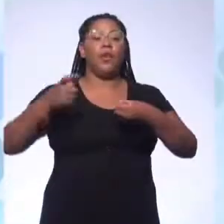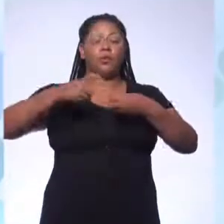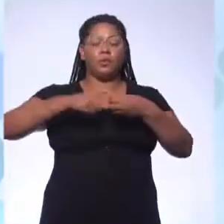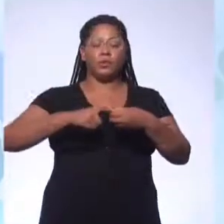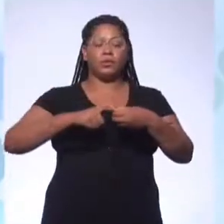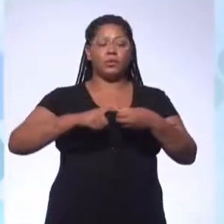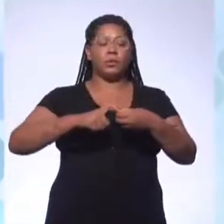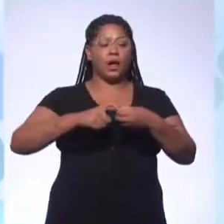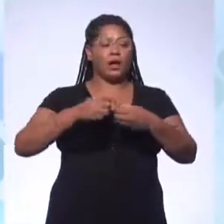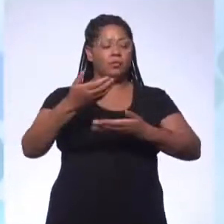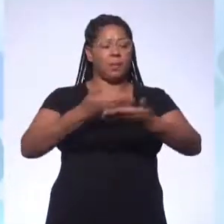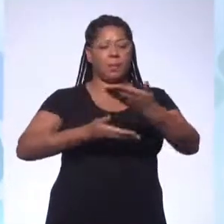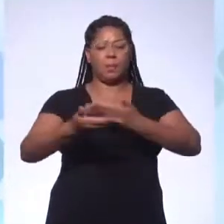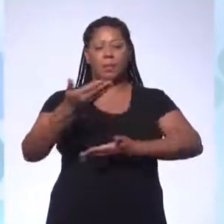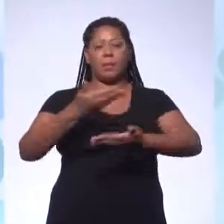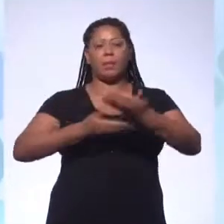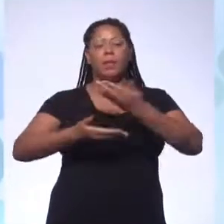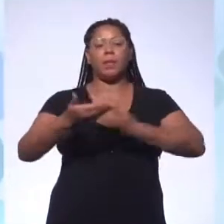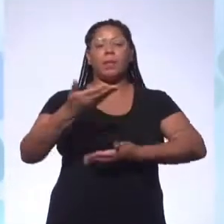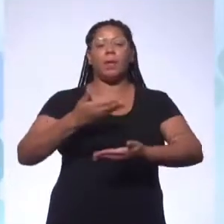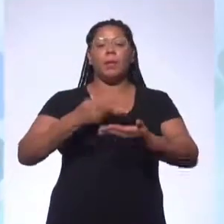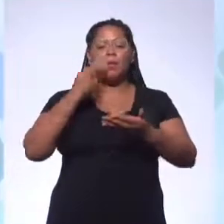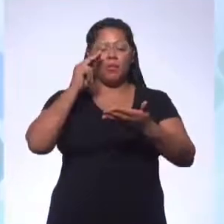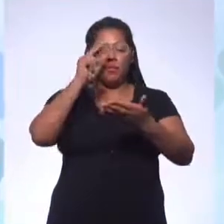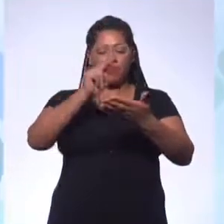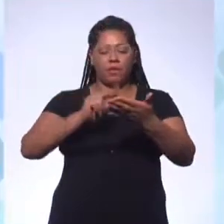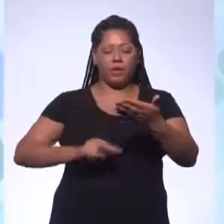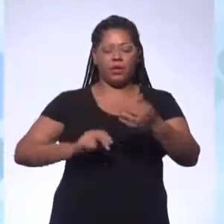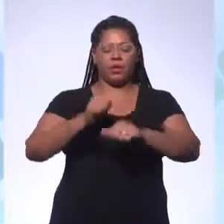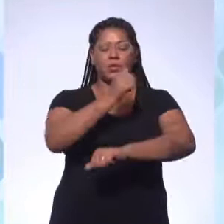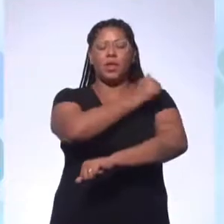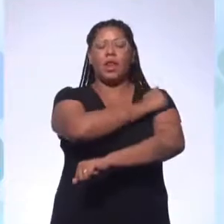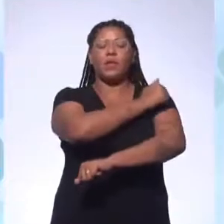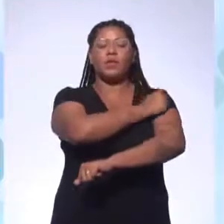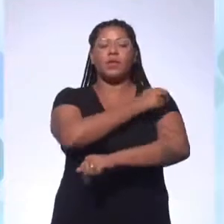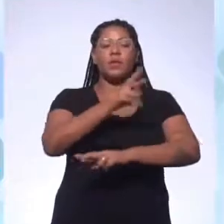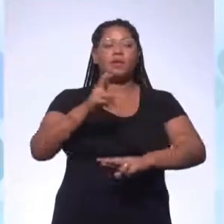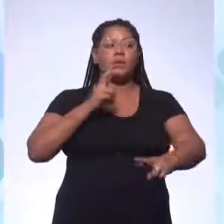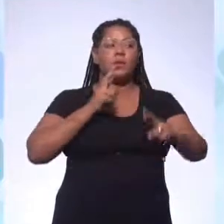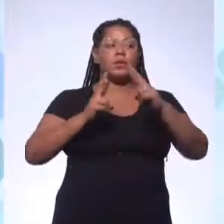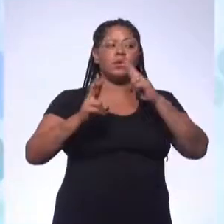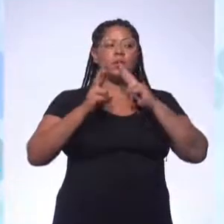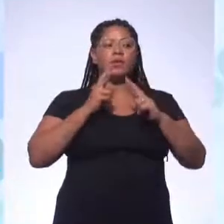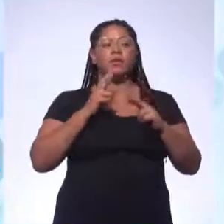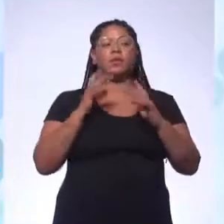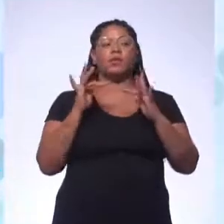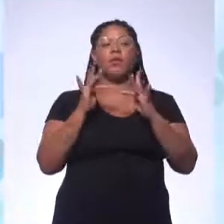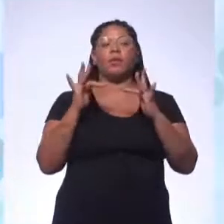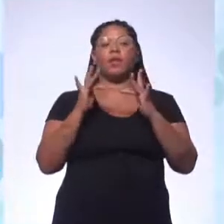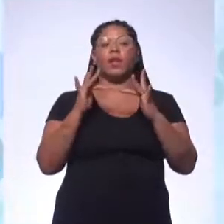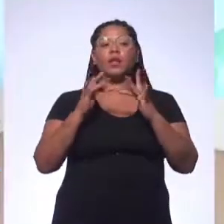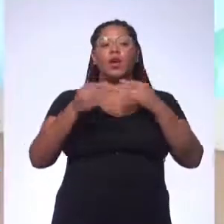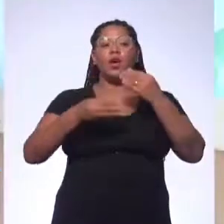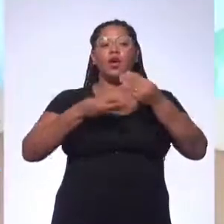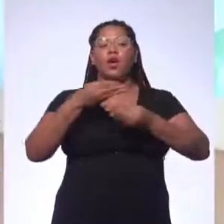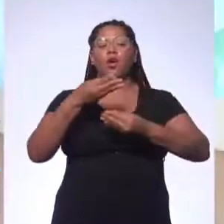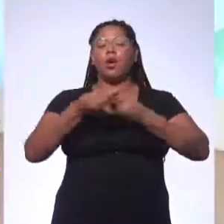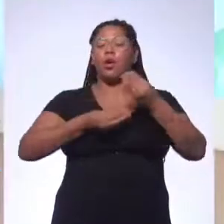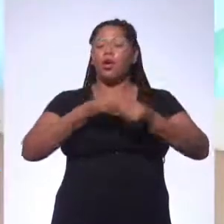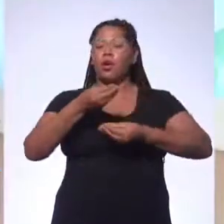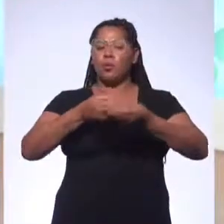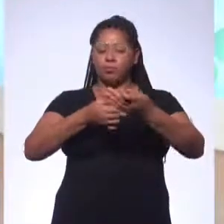Voltamos para a interação. Vamos ver aí o que os estudantes estão respondendo. Como é que está o chat aí, Isa? O chat